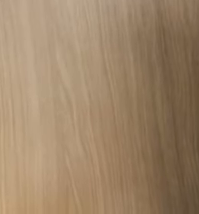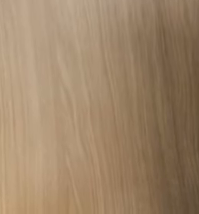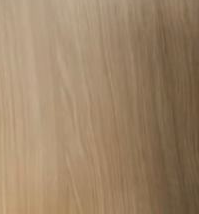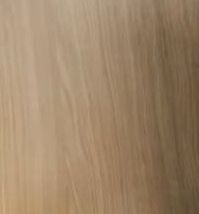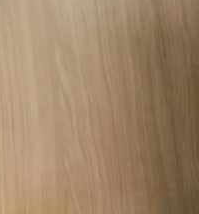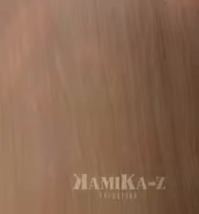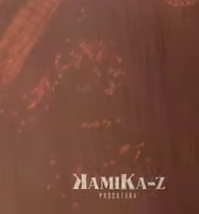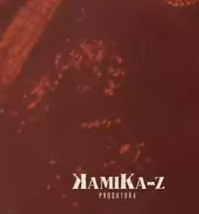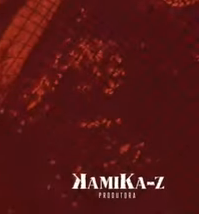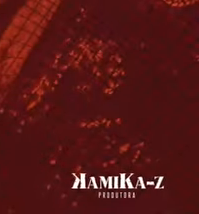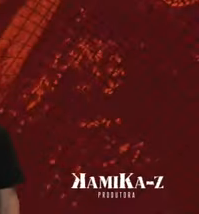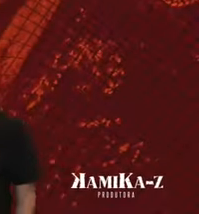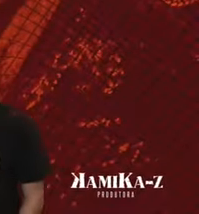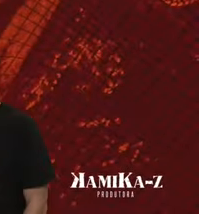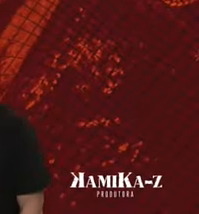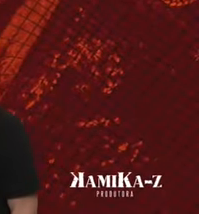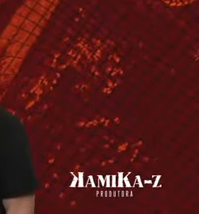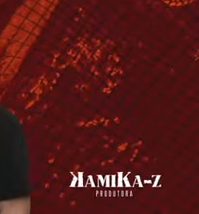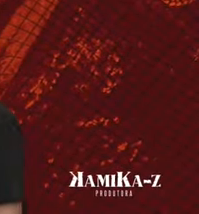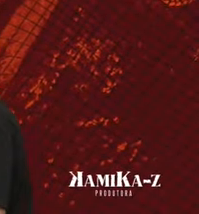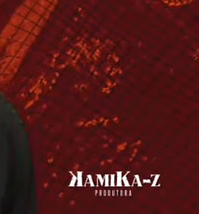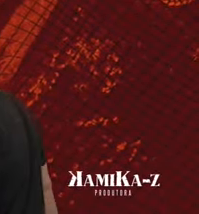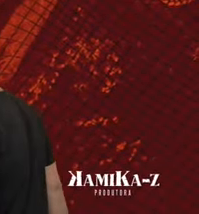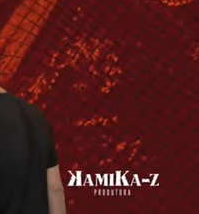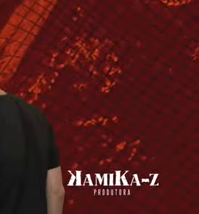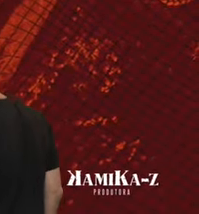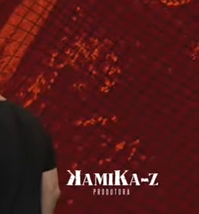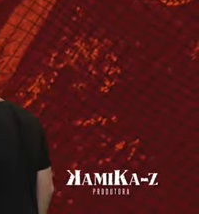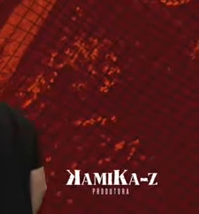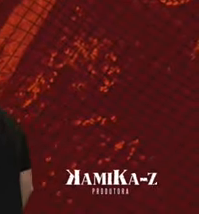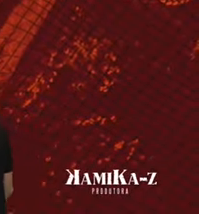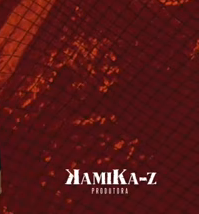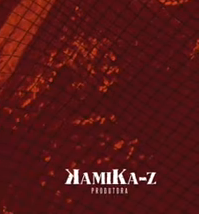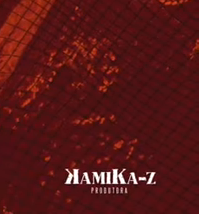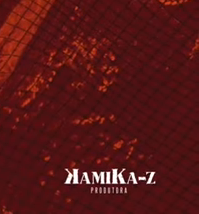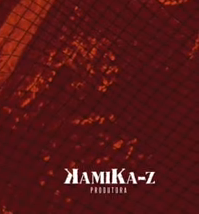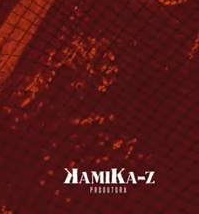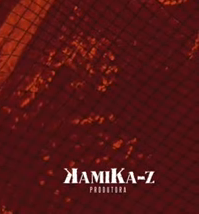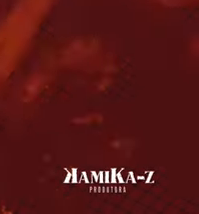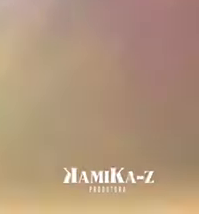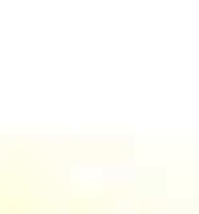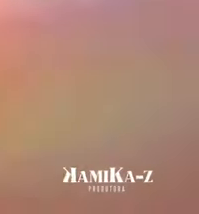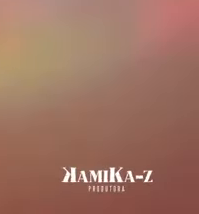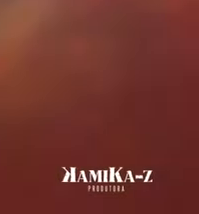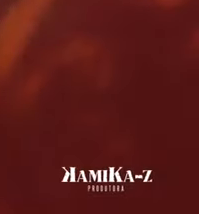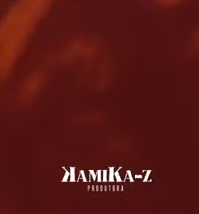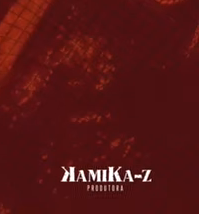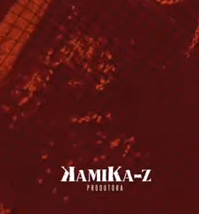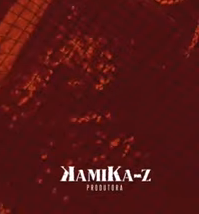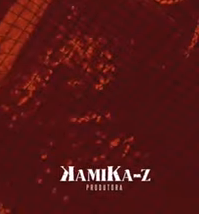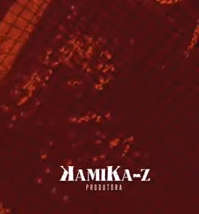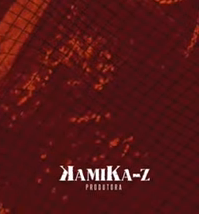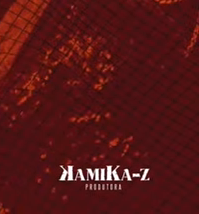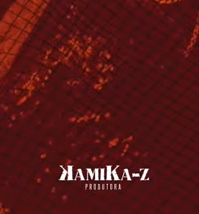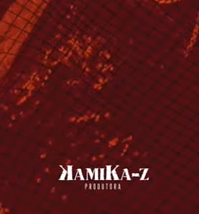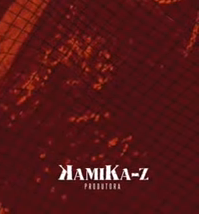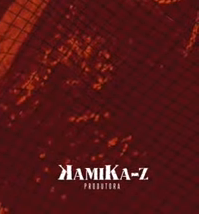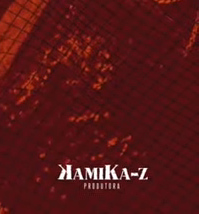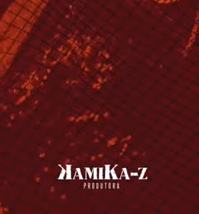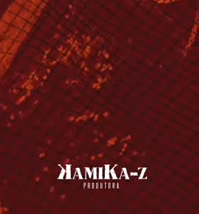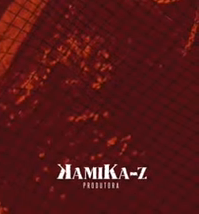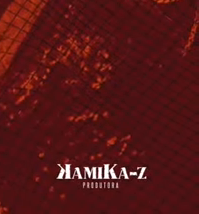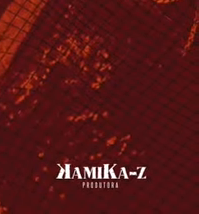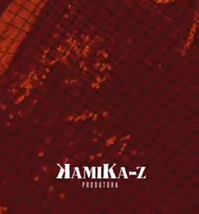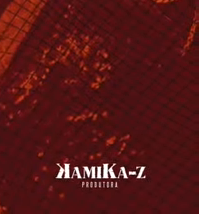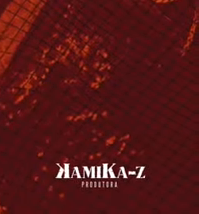Vira o plano seguinte. Nasci onde a pipi estancava. Portão de madeira na segunda casa. Lazer